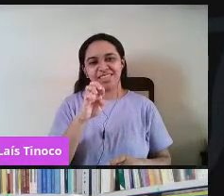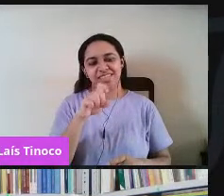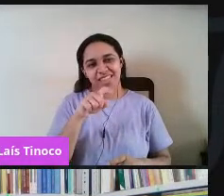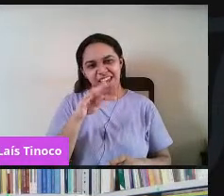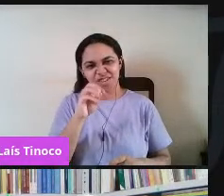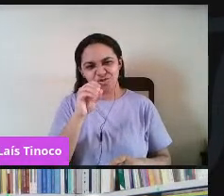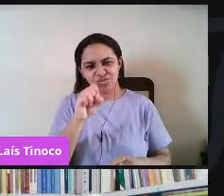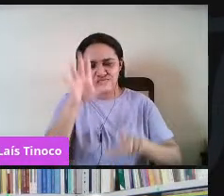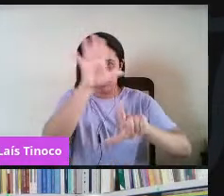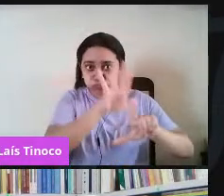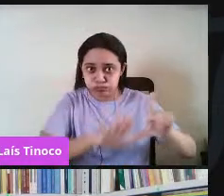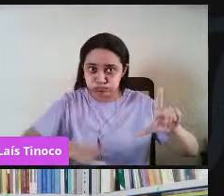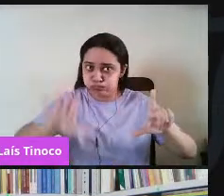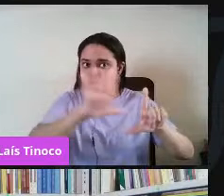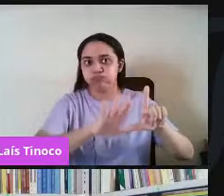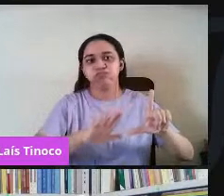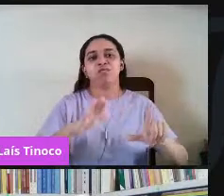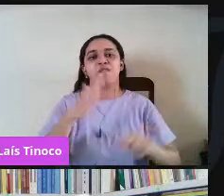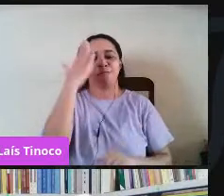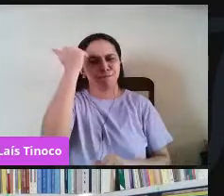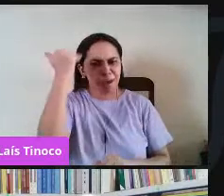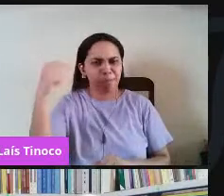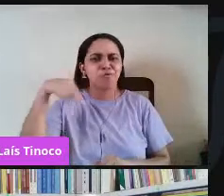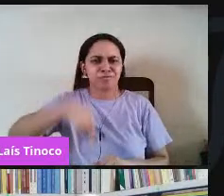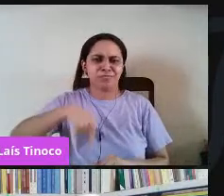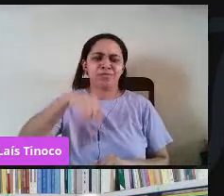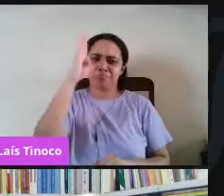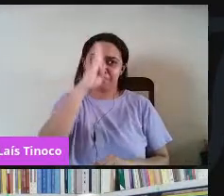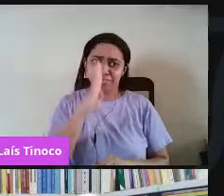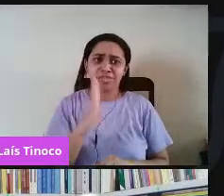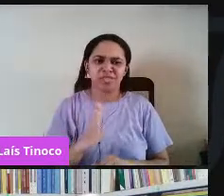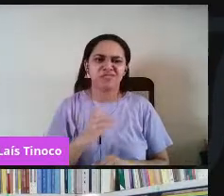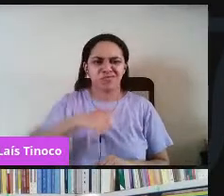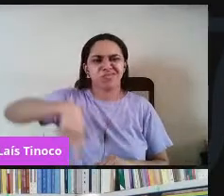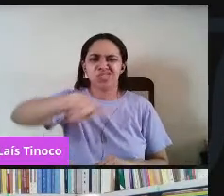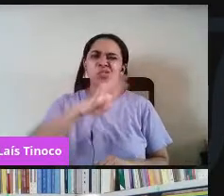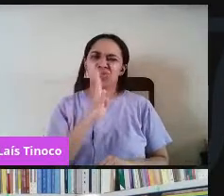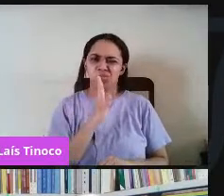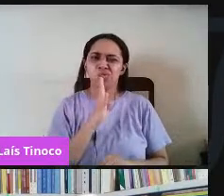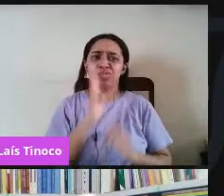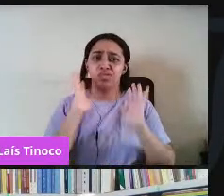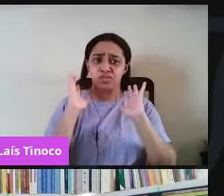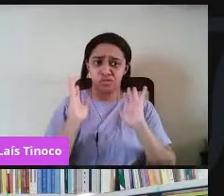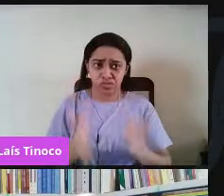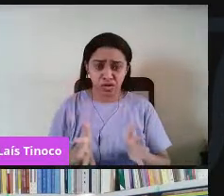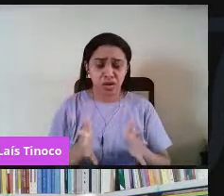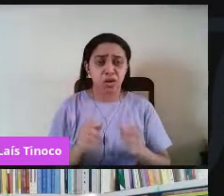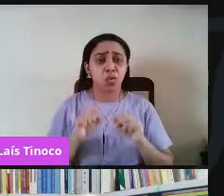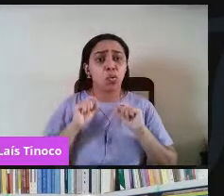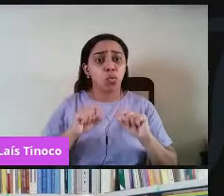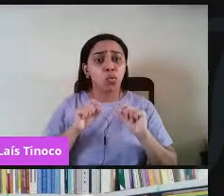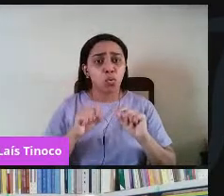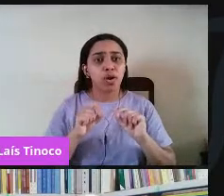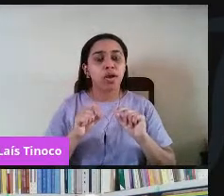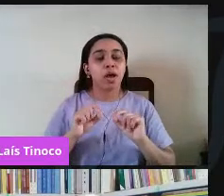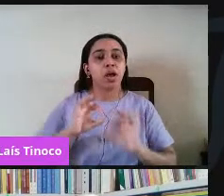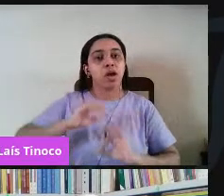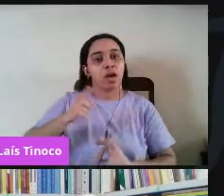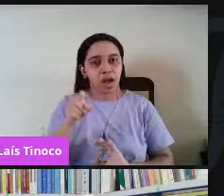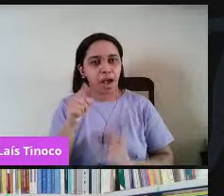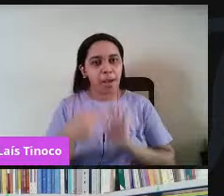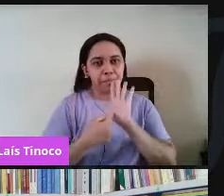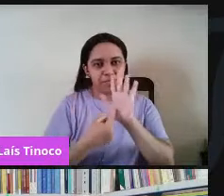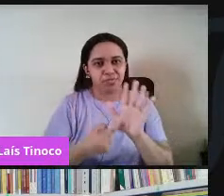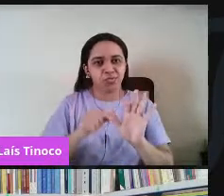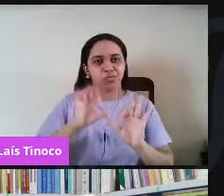Brasil. Tudo isso é muito conhecido, tudo isso se faz muito, né? Aqui, o mérito é que ele consegue dar uma sistematização